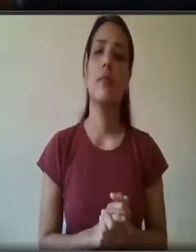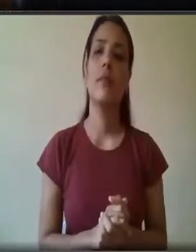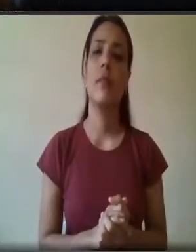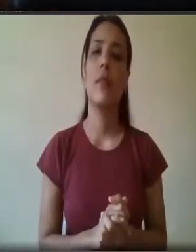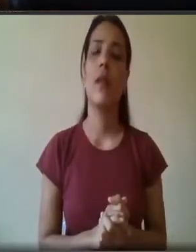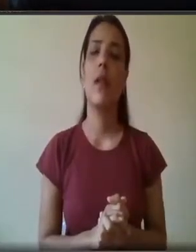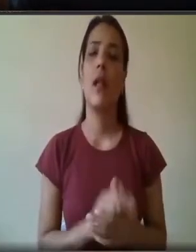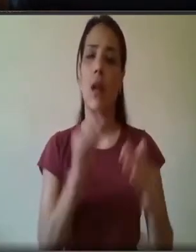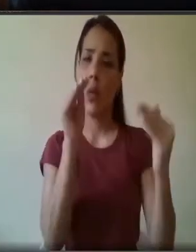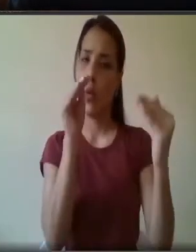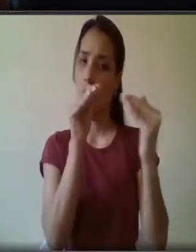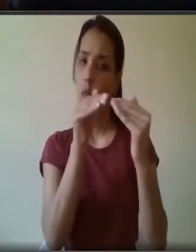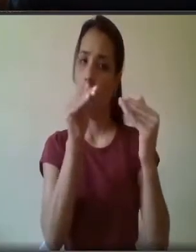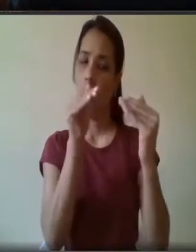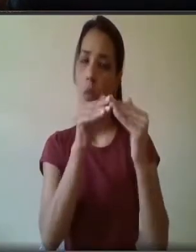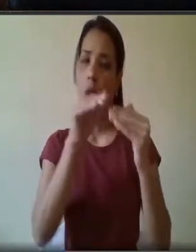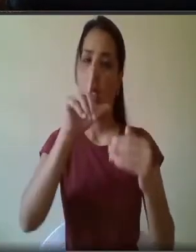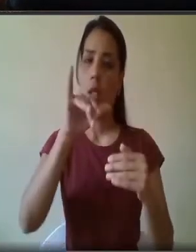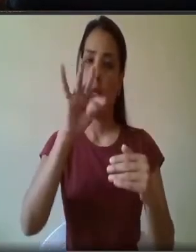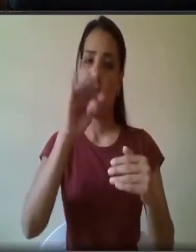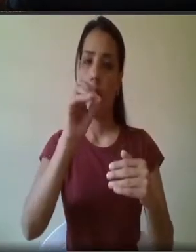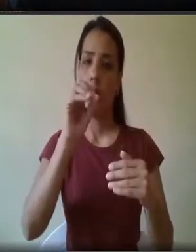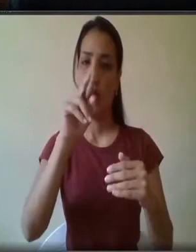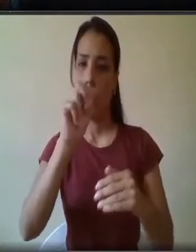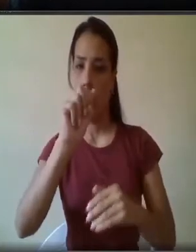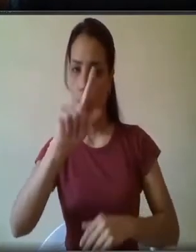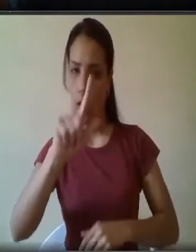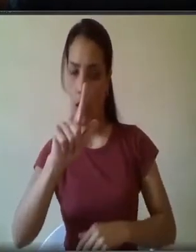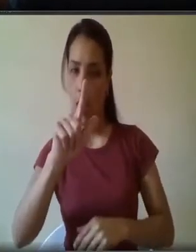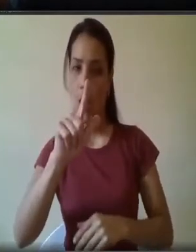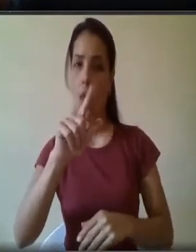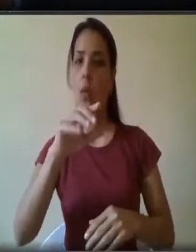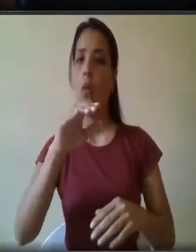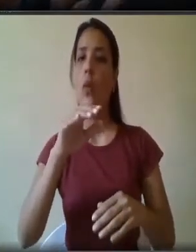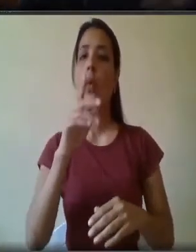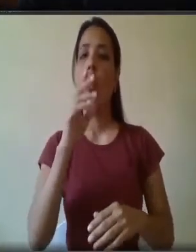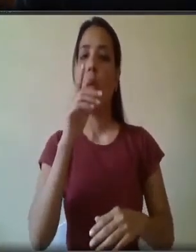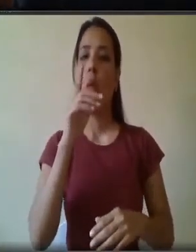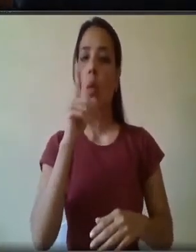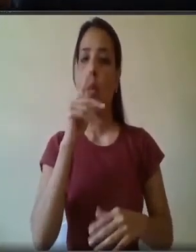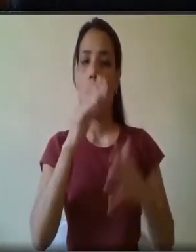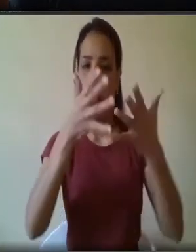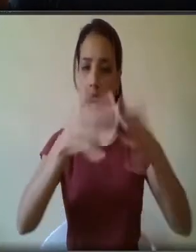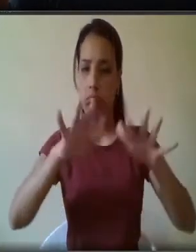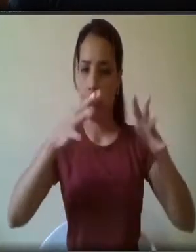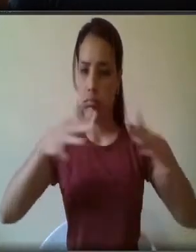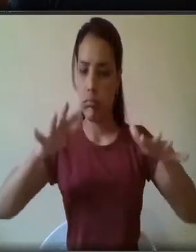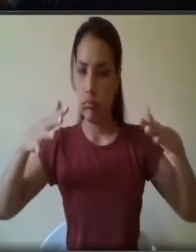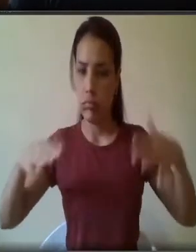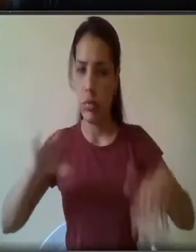litoral com o Oceano Pacífico. O Acre estava lá na pontinha.